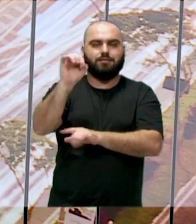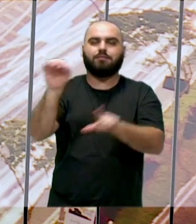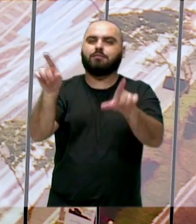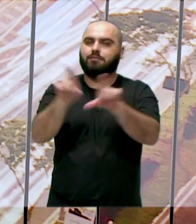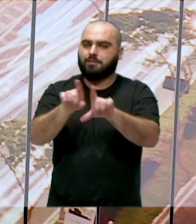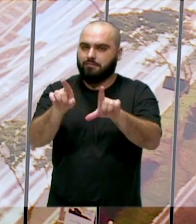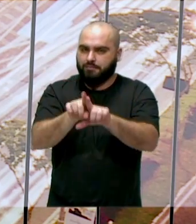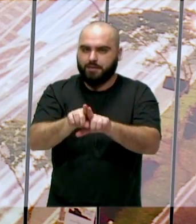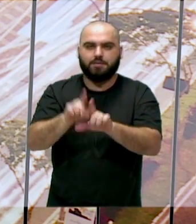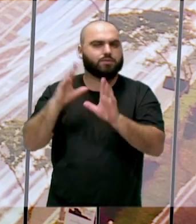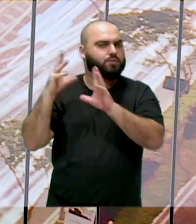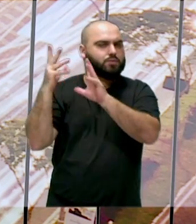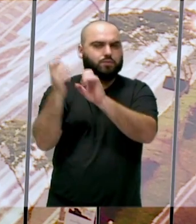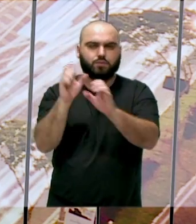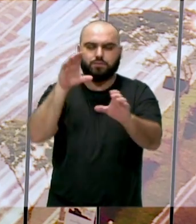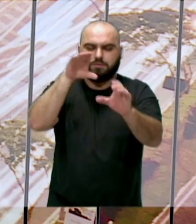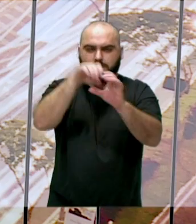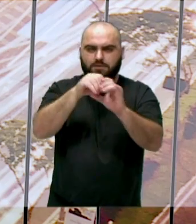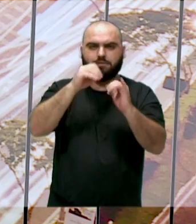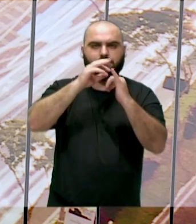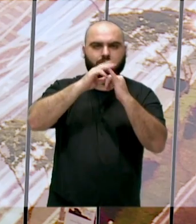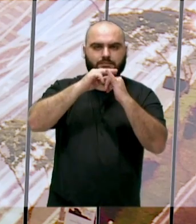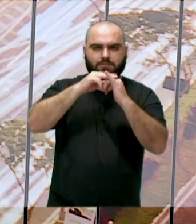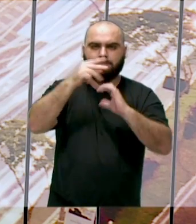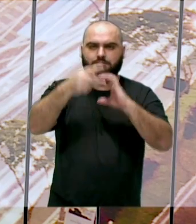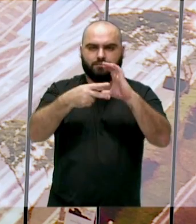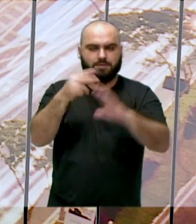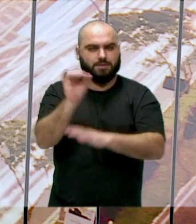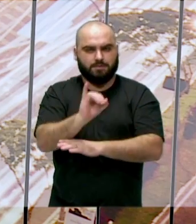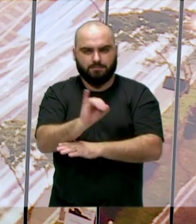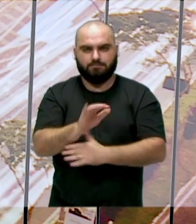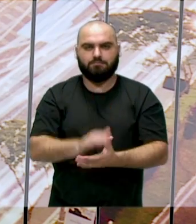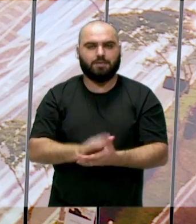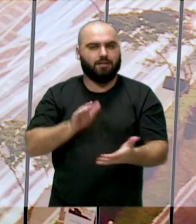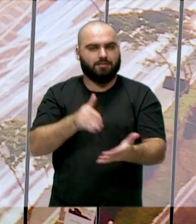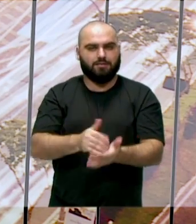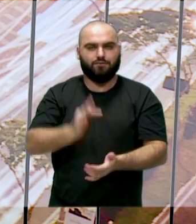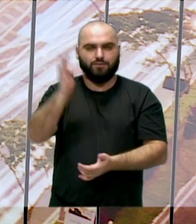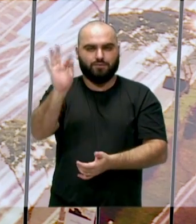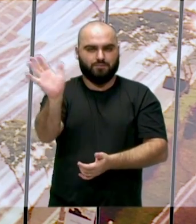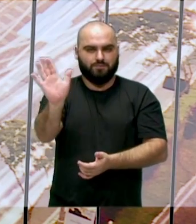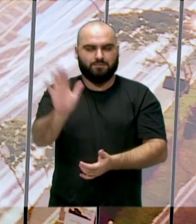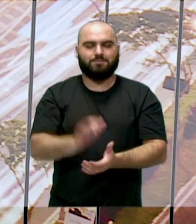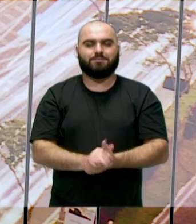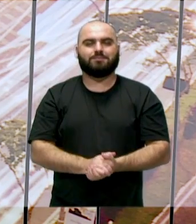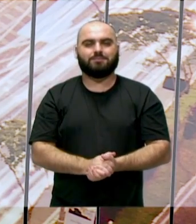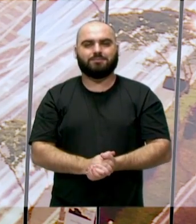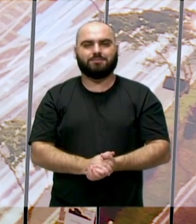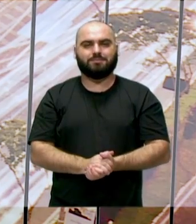e são transmitidas no canal 14 da Claro TV. Até a próxima!